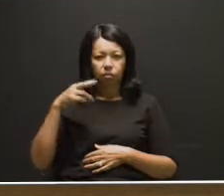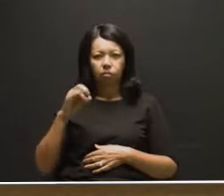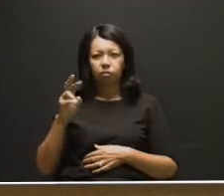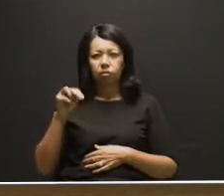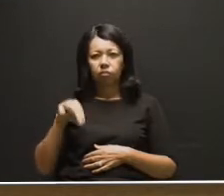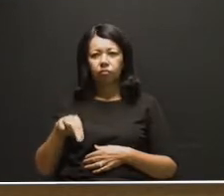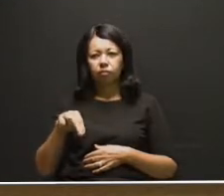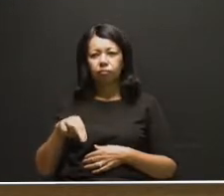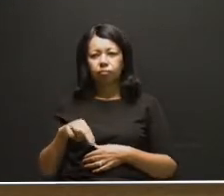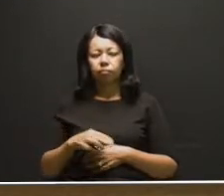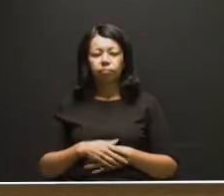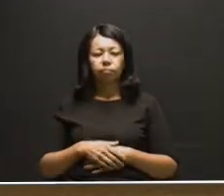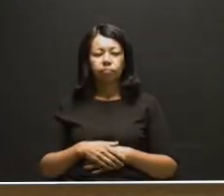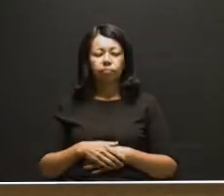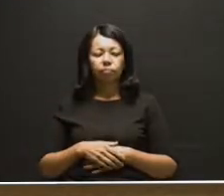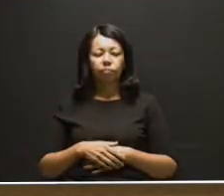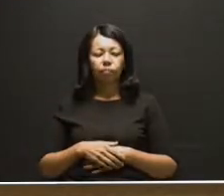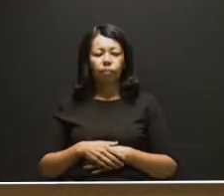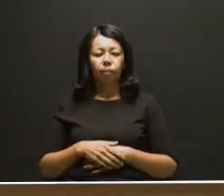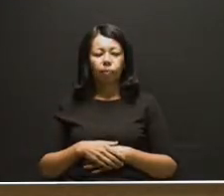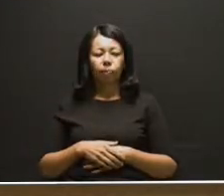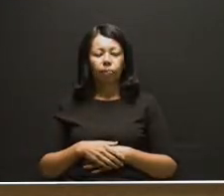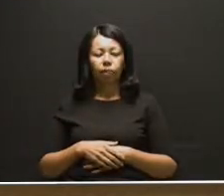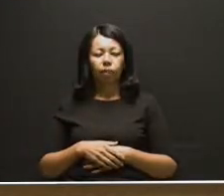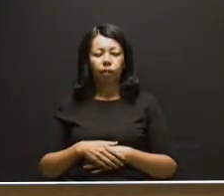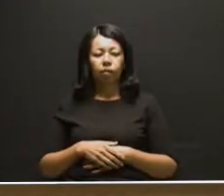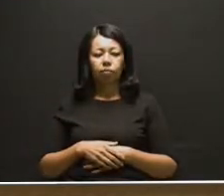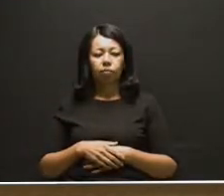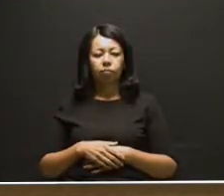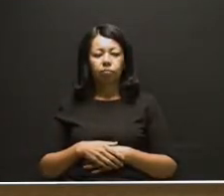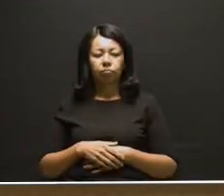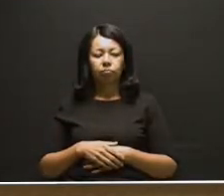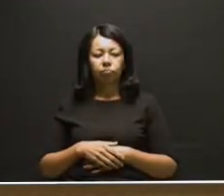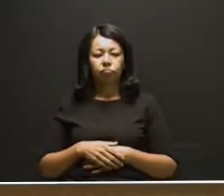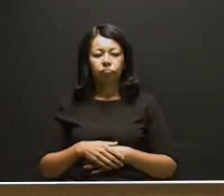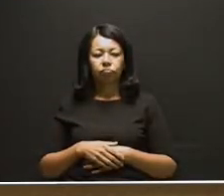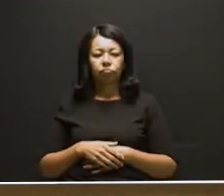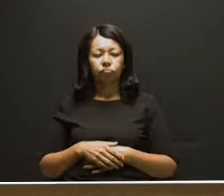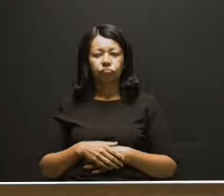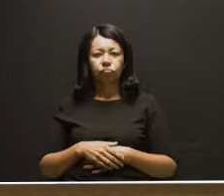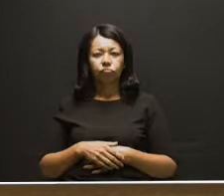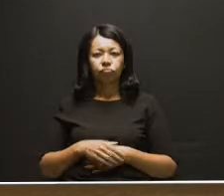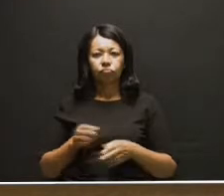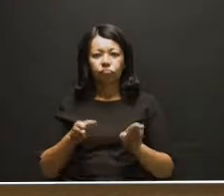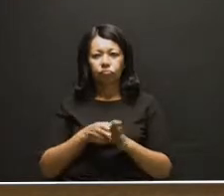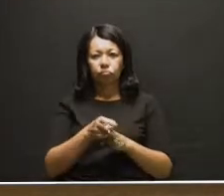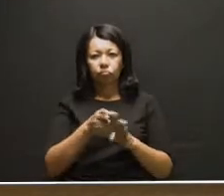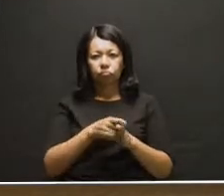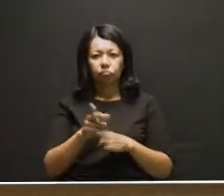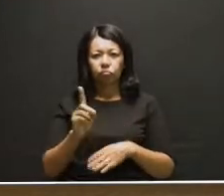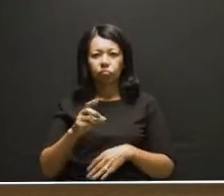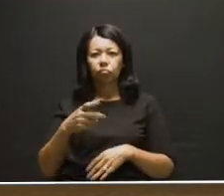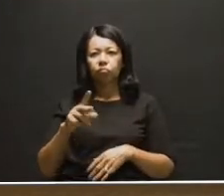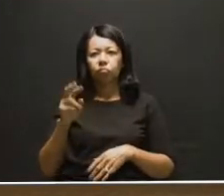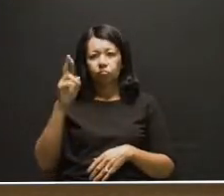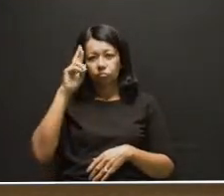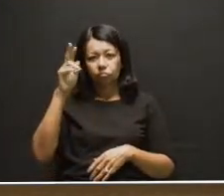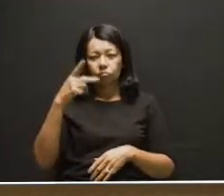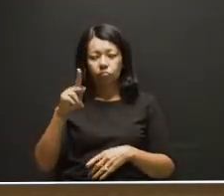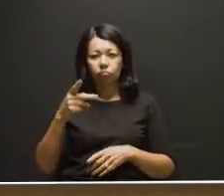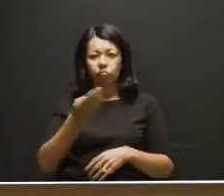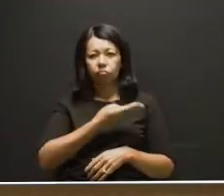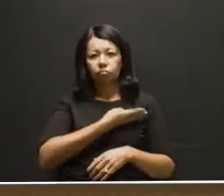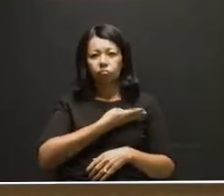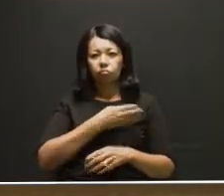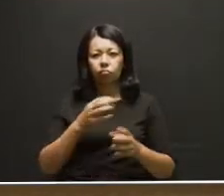time perde me dar essa licença de aconselhar não só o senhor mas ao meu companheiro